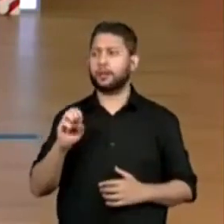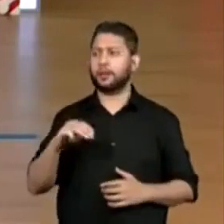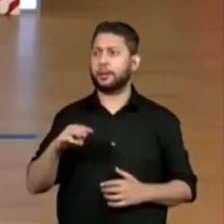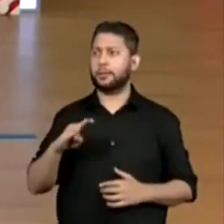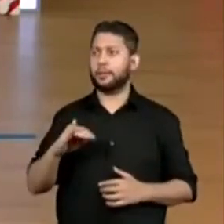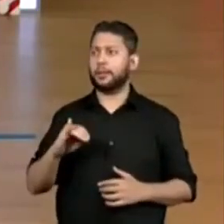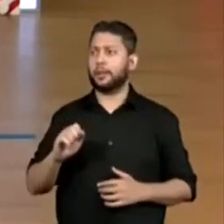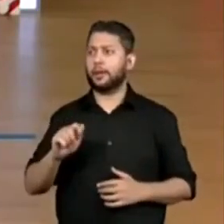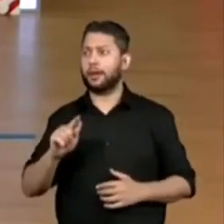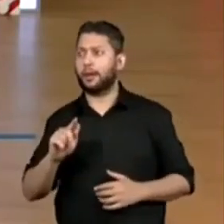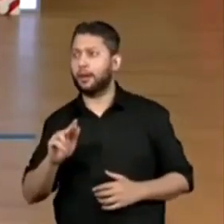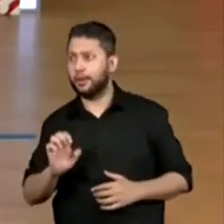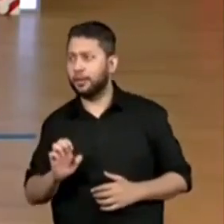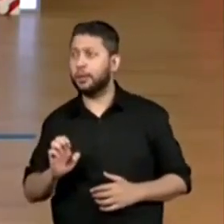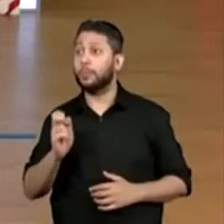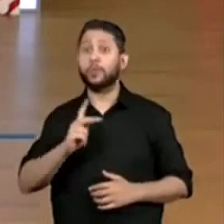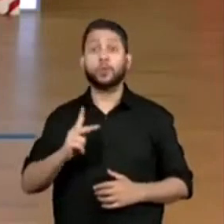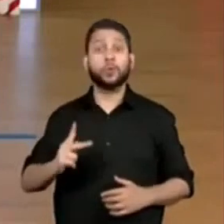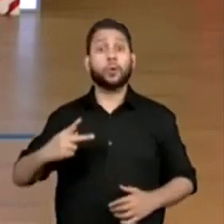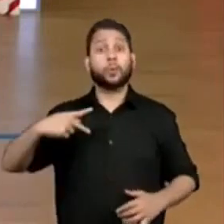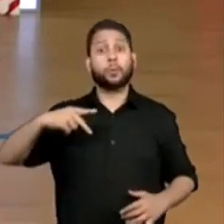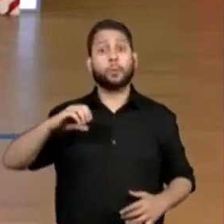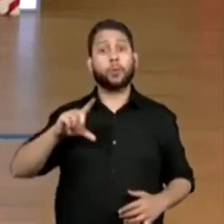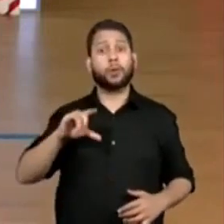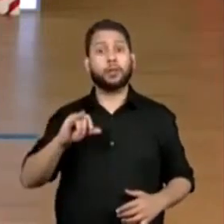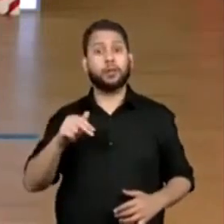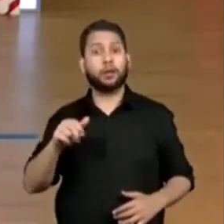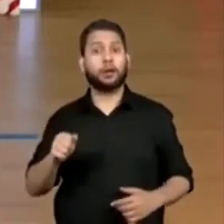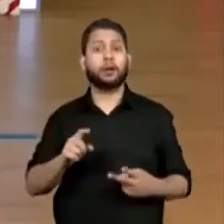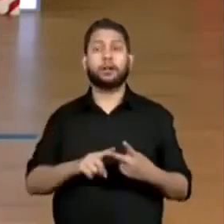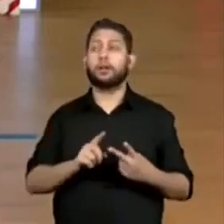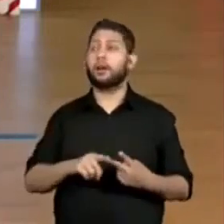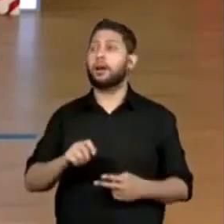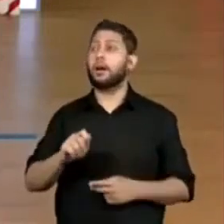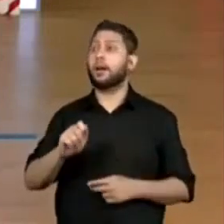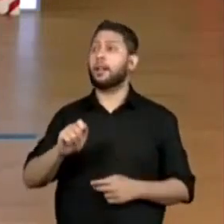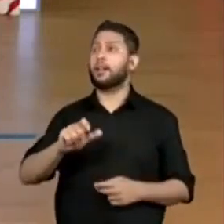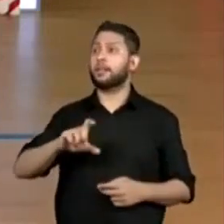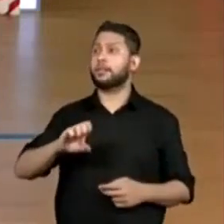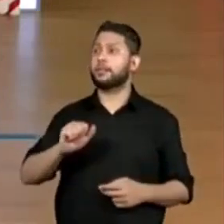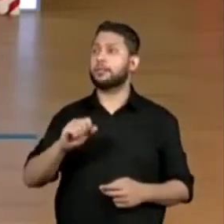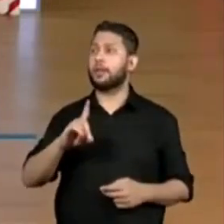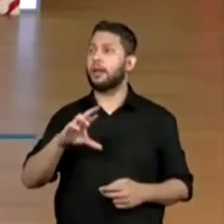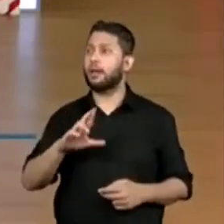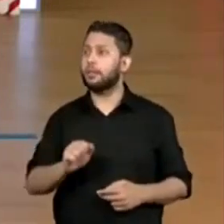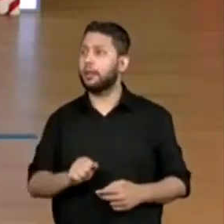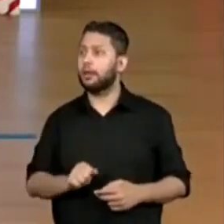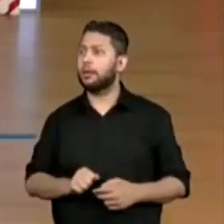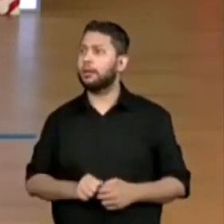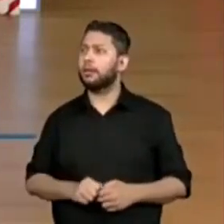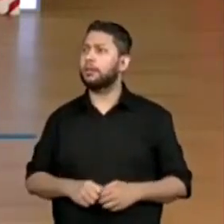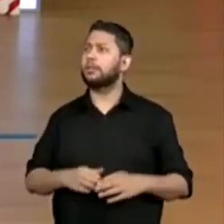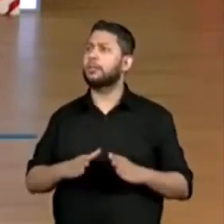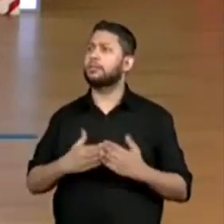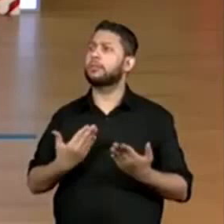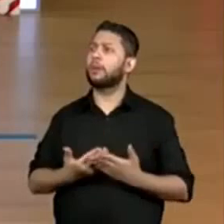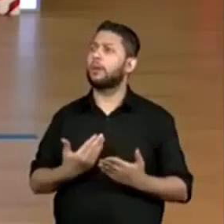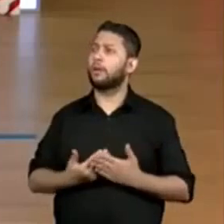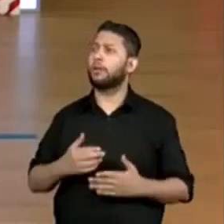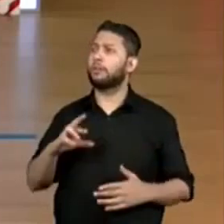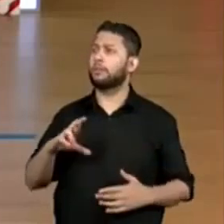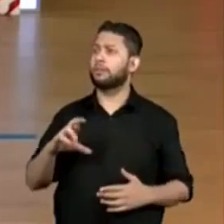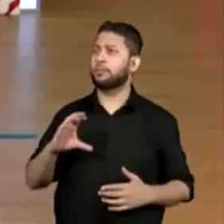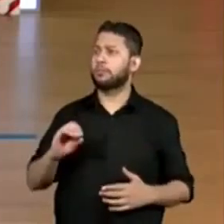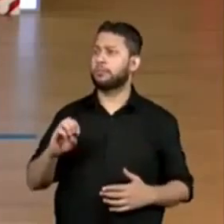pro Poliana a turma da pro Alessandra da pro Érica da escola Romão Puiggari todo mundo